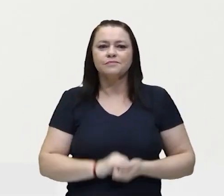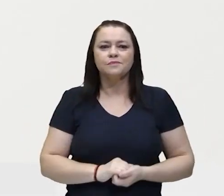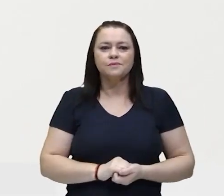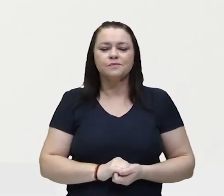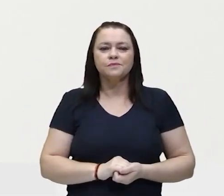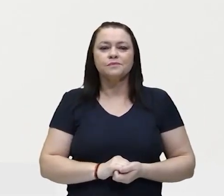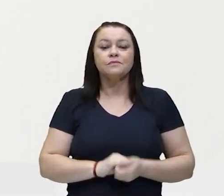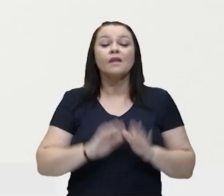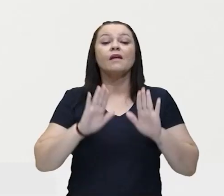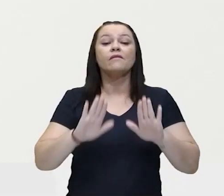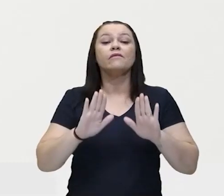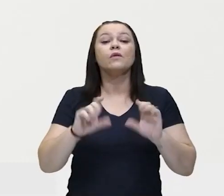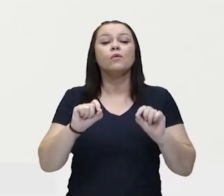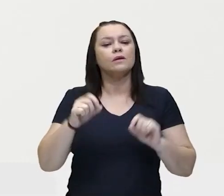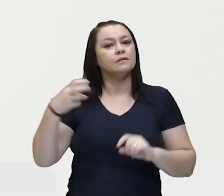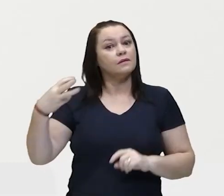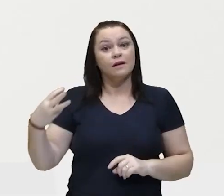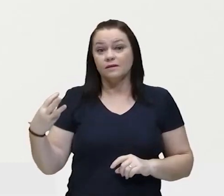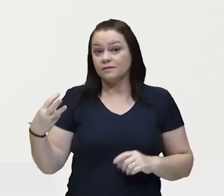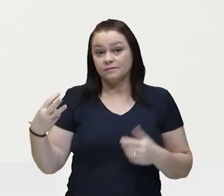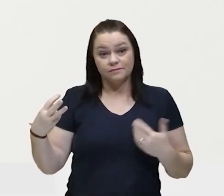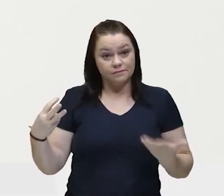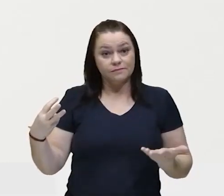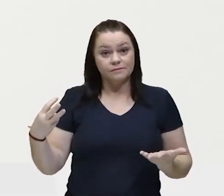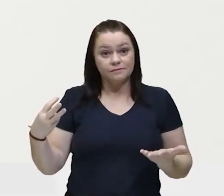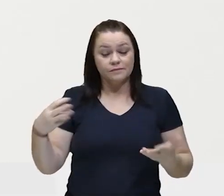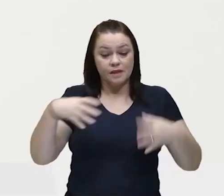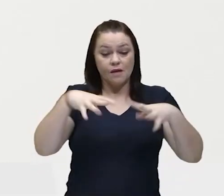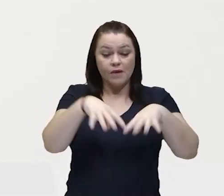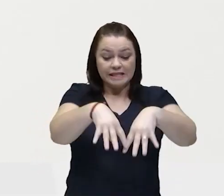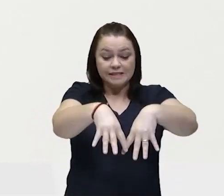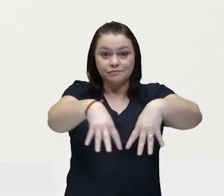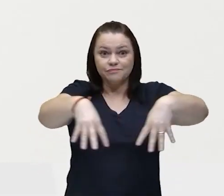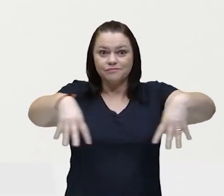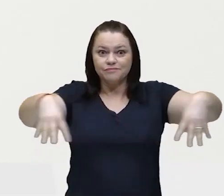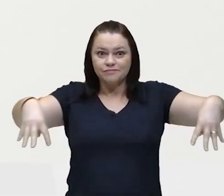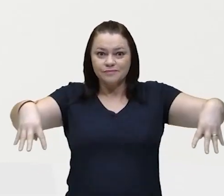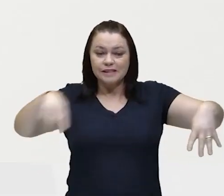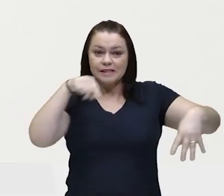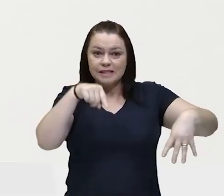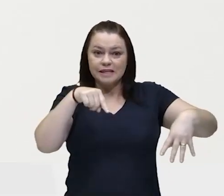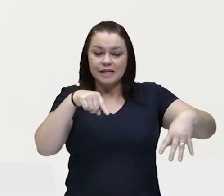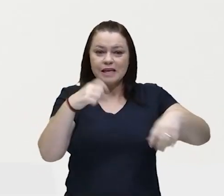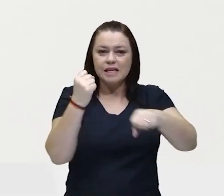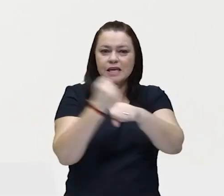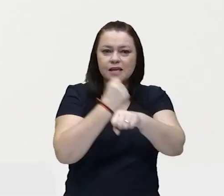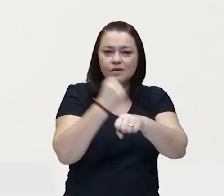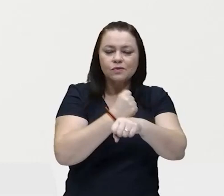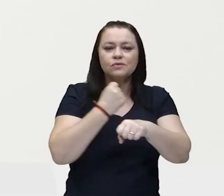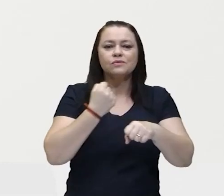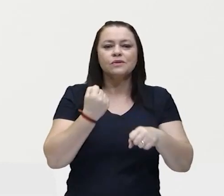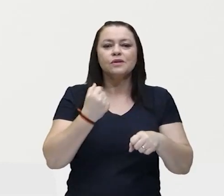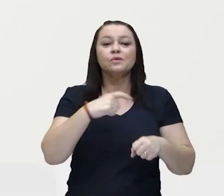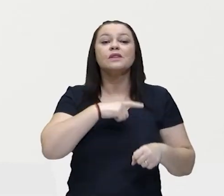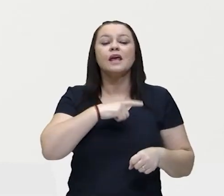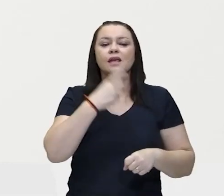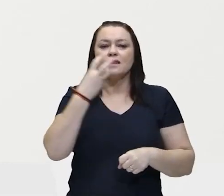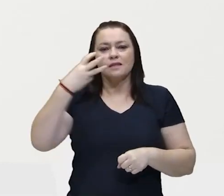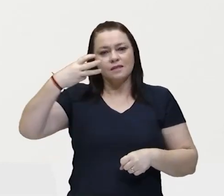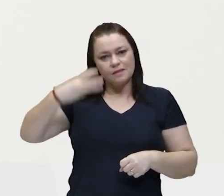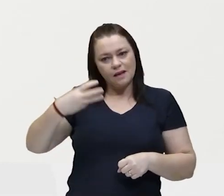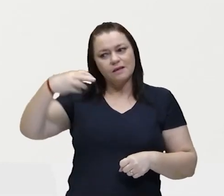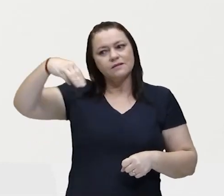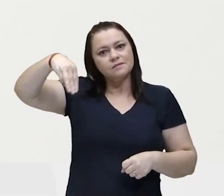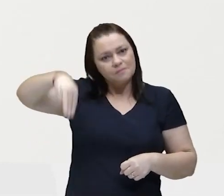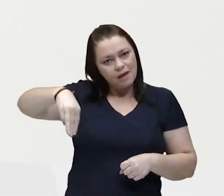que sobrou? 3. Então, a cerca que o Zeca construiu possui quantos metros? 3 metros. Muito